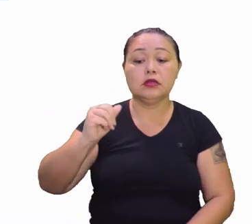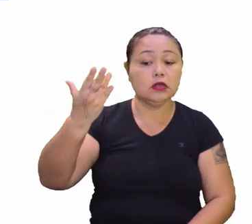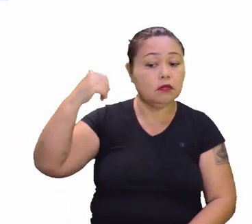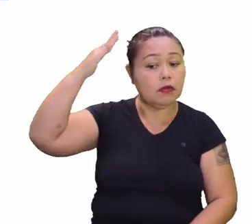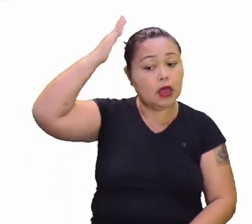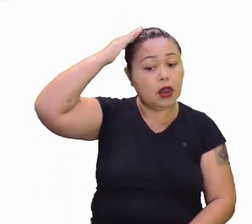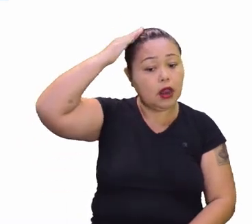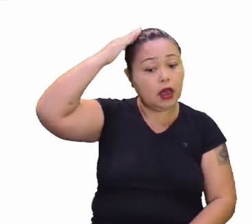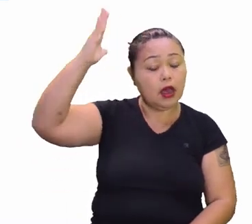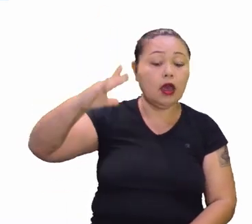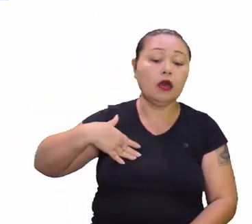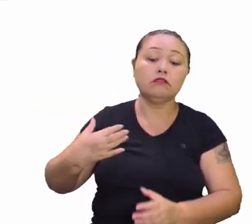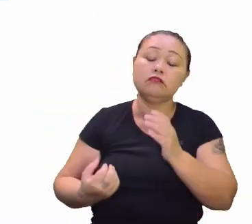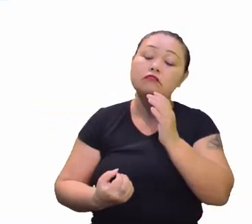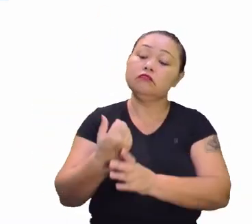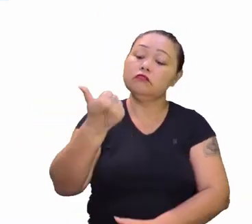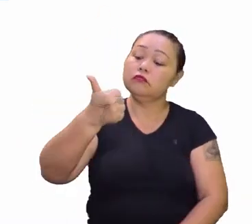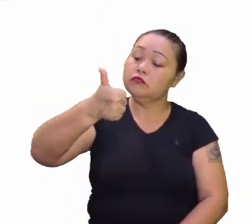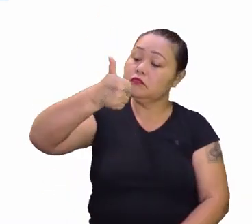1996.